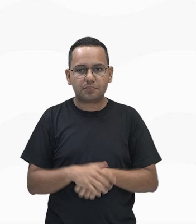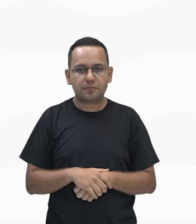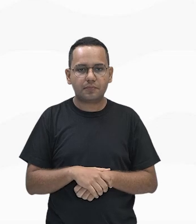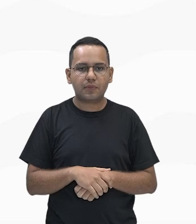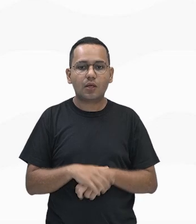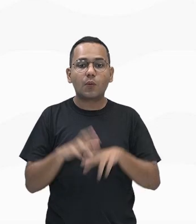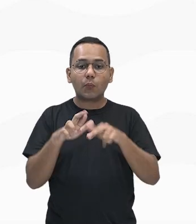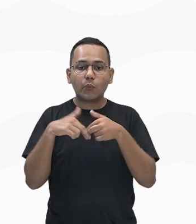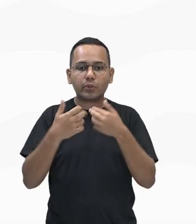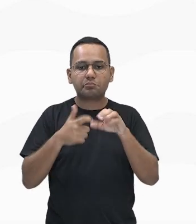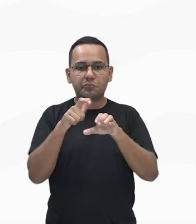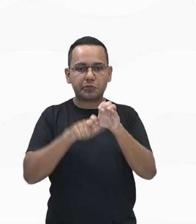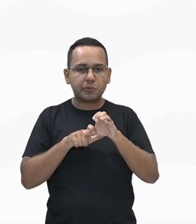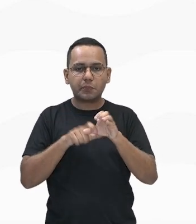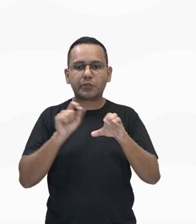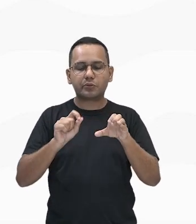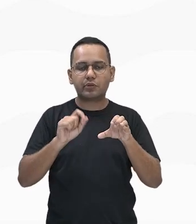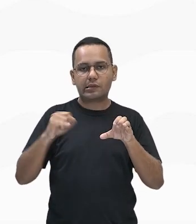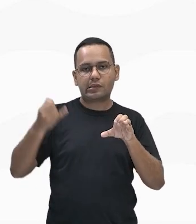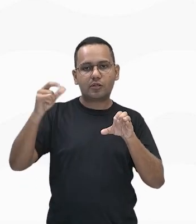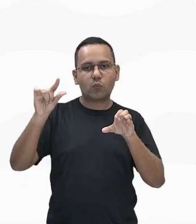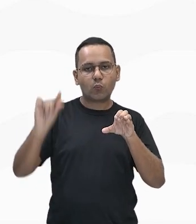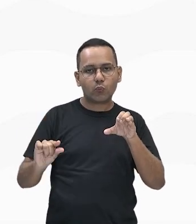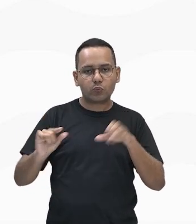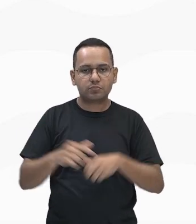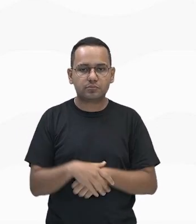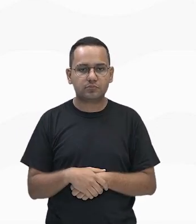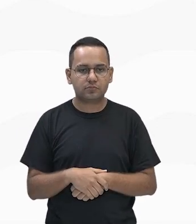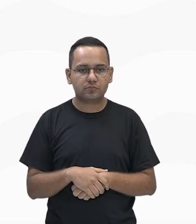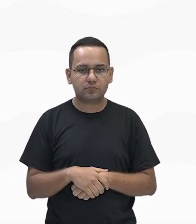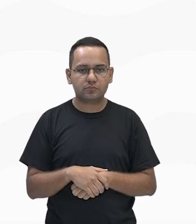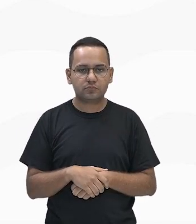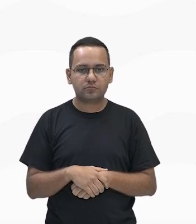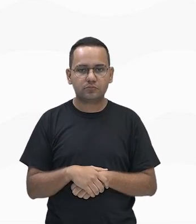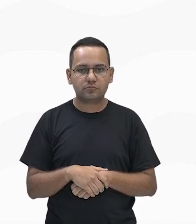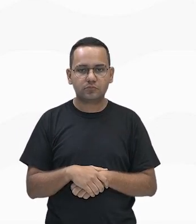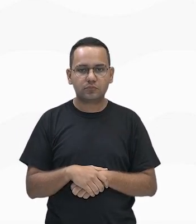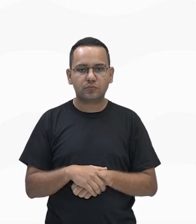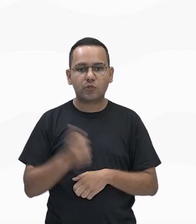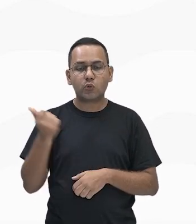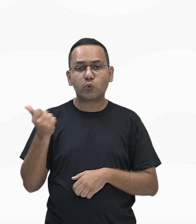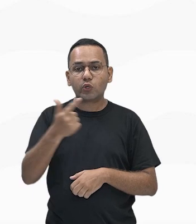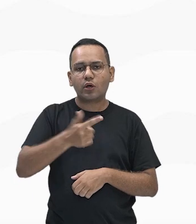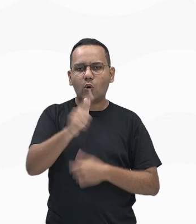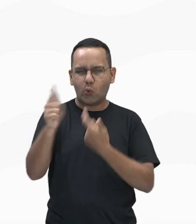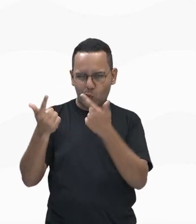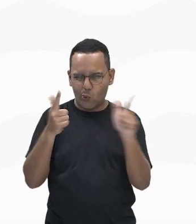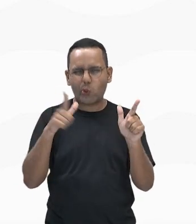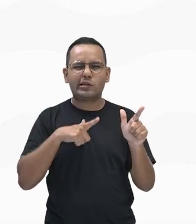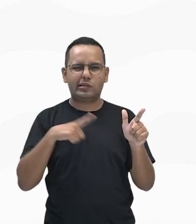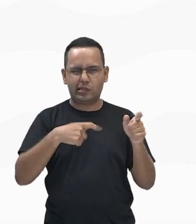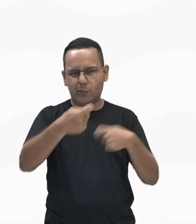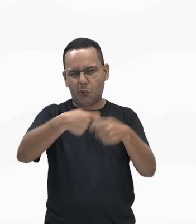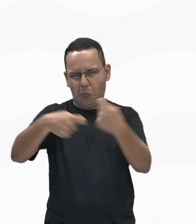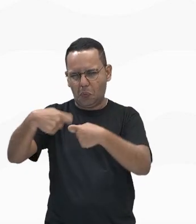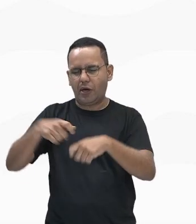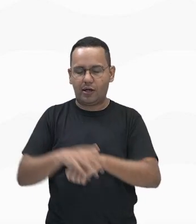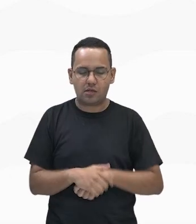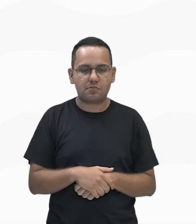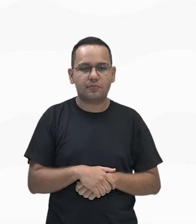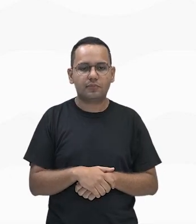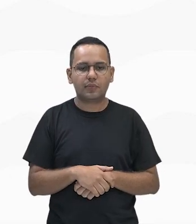vezes, têm taxas de juros mais baixas do que as oferecidas pelo mercado convencional,